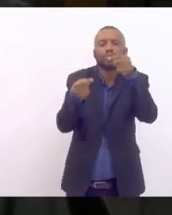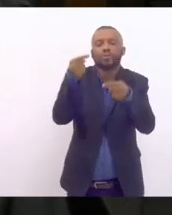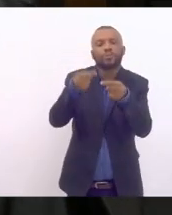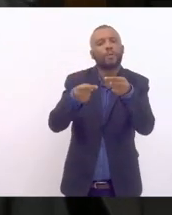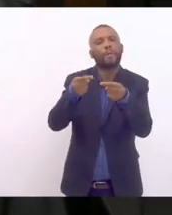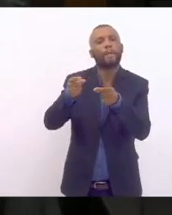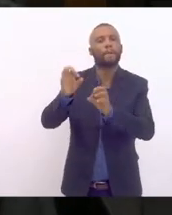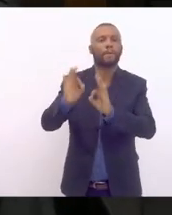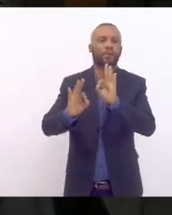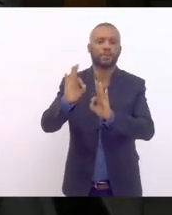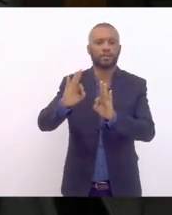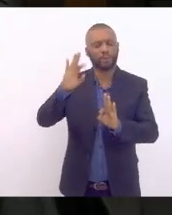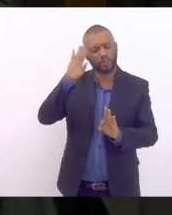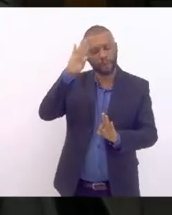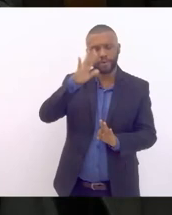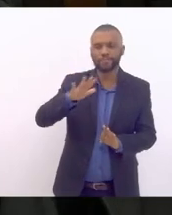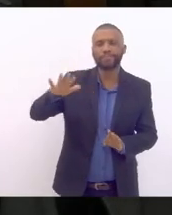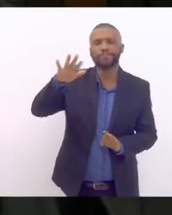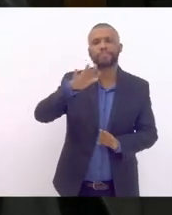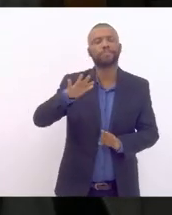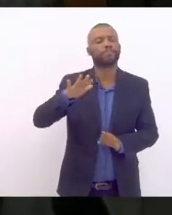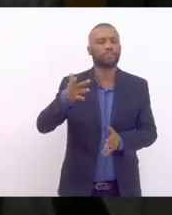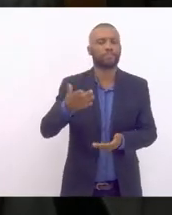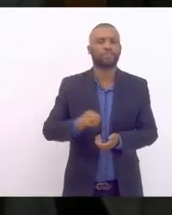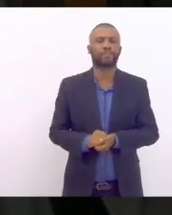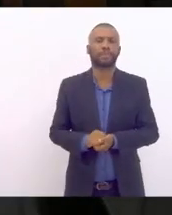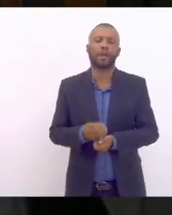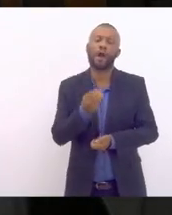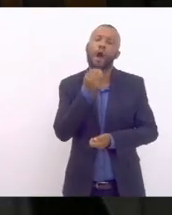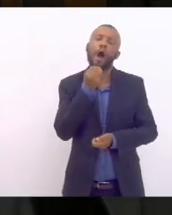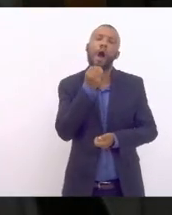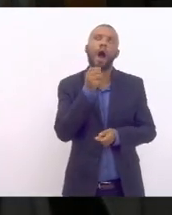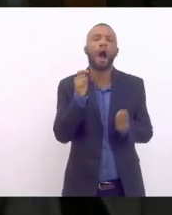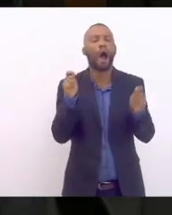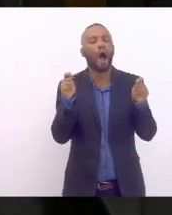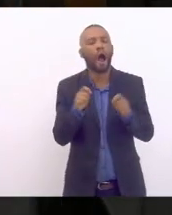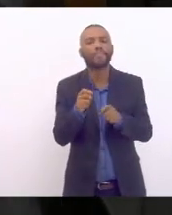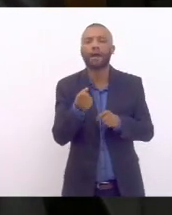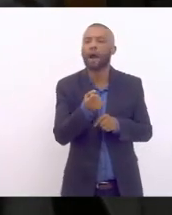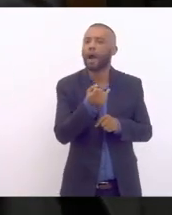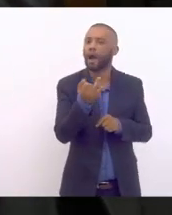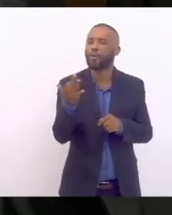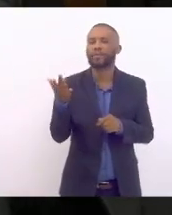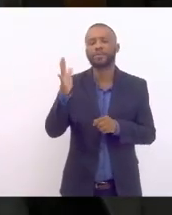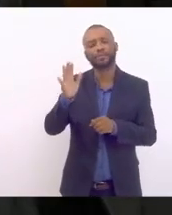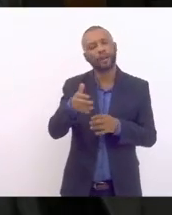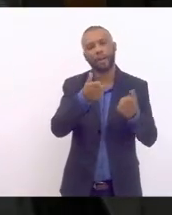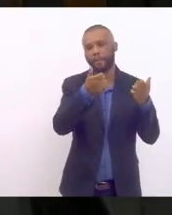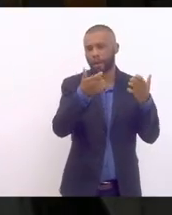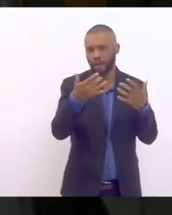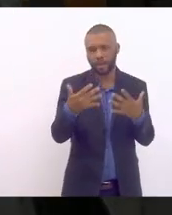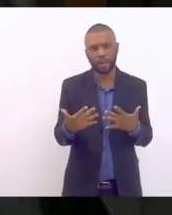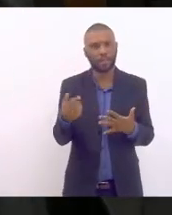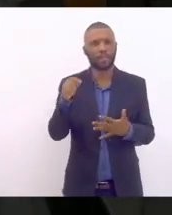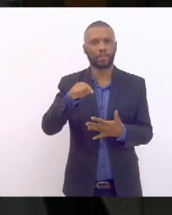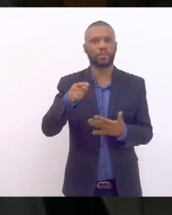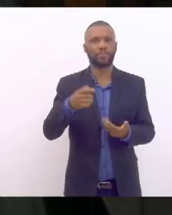um projeto nacional e obviamente alguns já falaram aqui